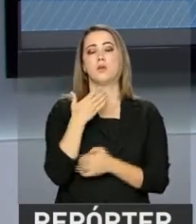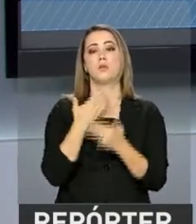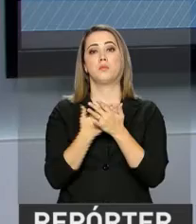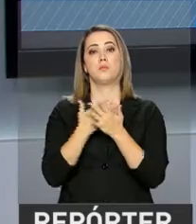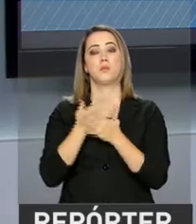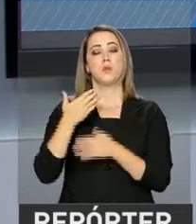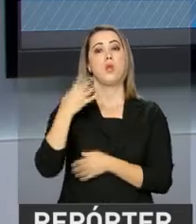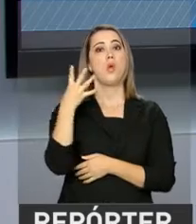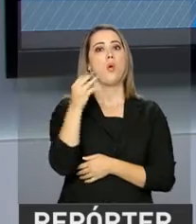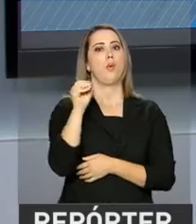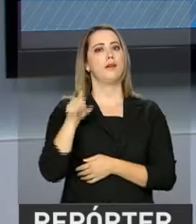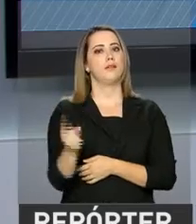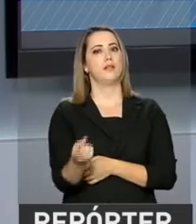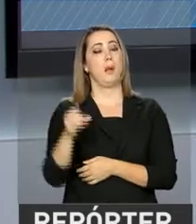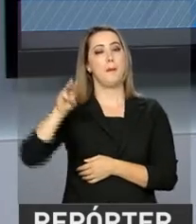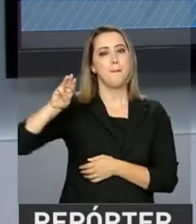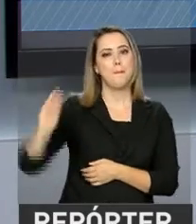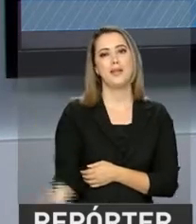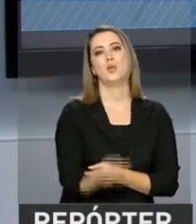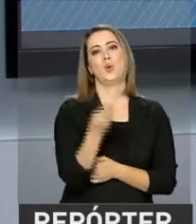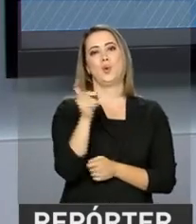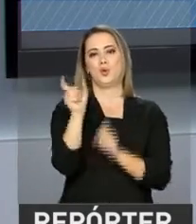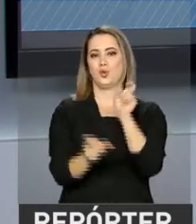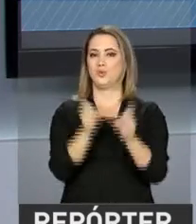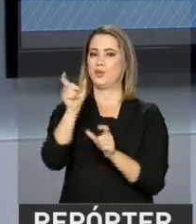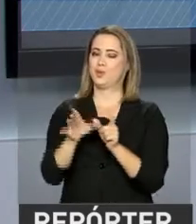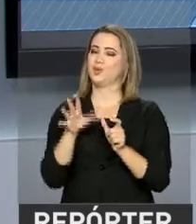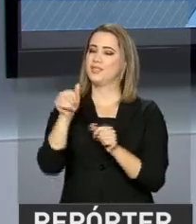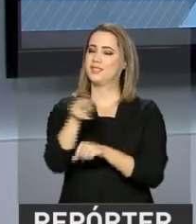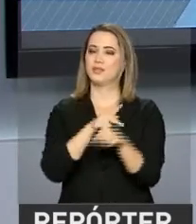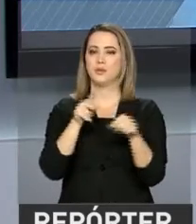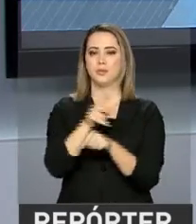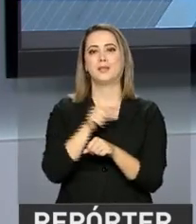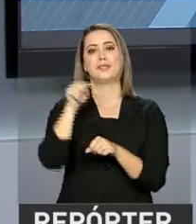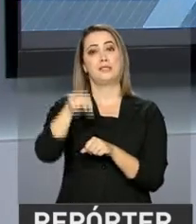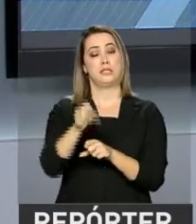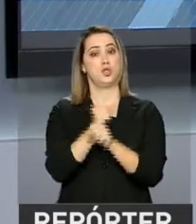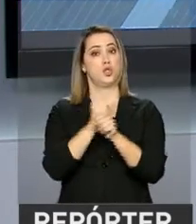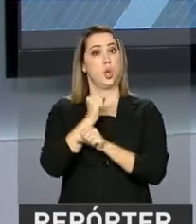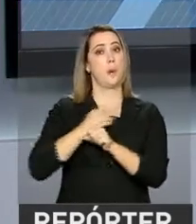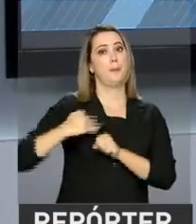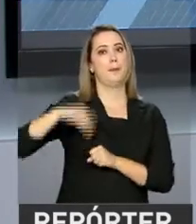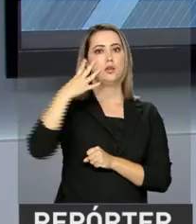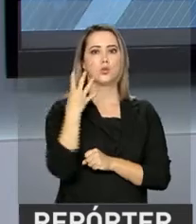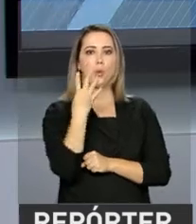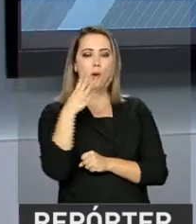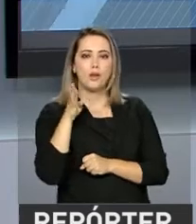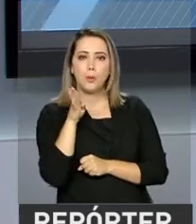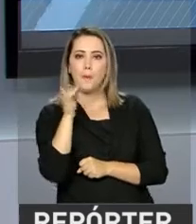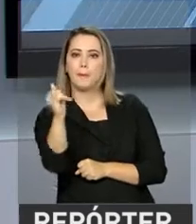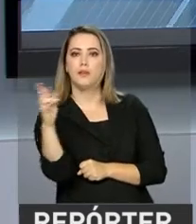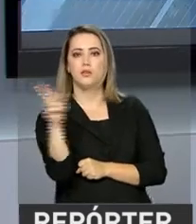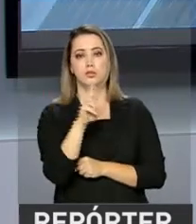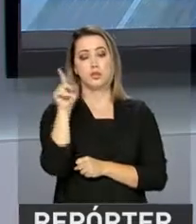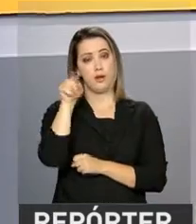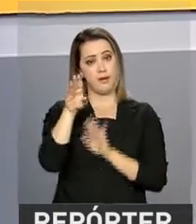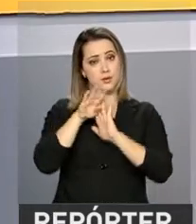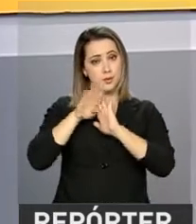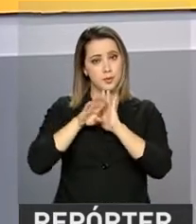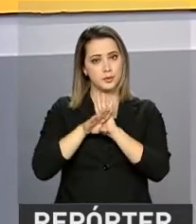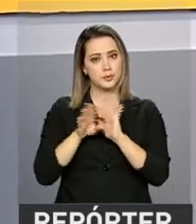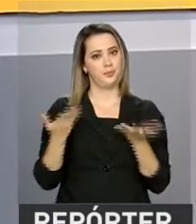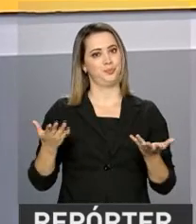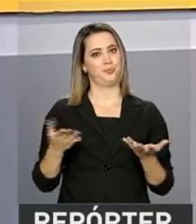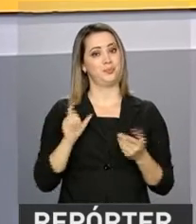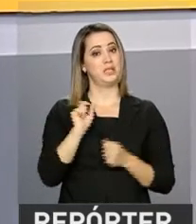40 milhões de estudantes em todo o país só deste ano vão ser investidos mais de 4 bilhões de reais no programa e